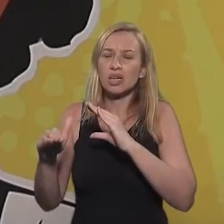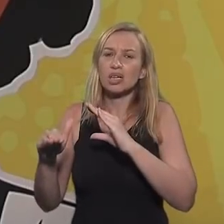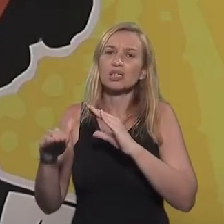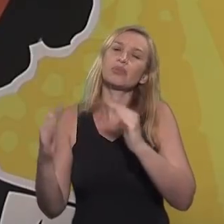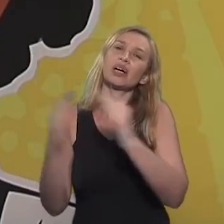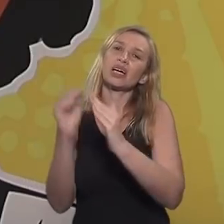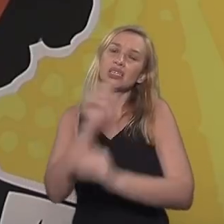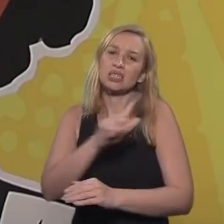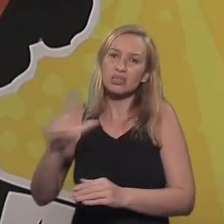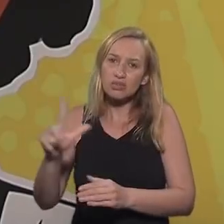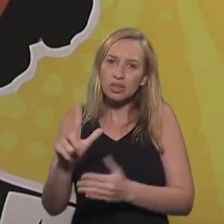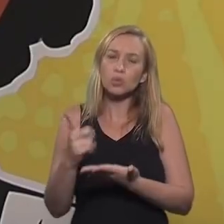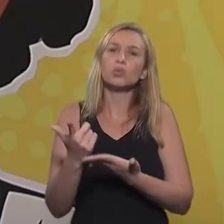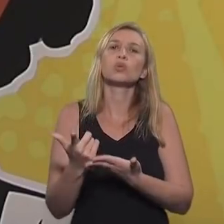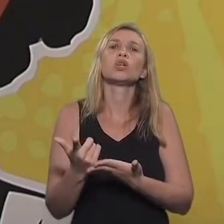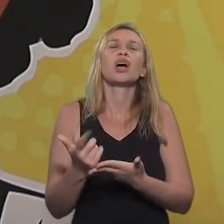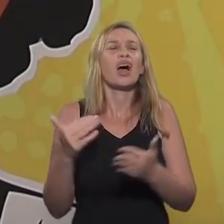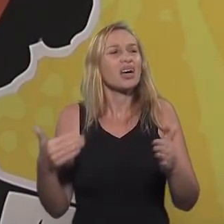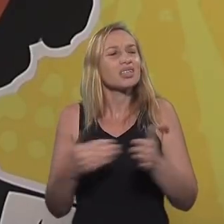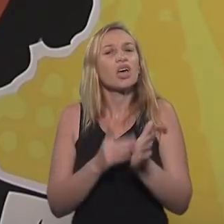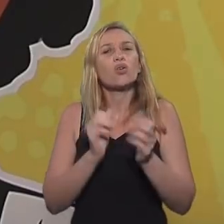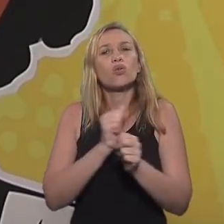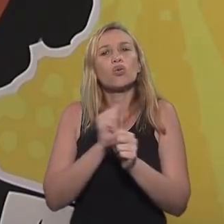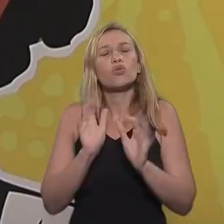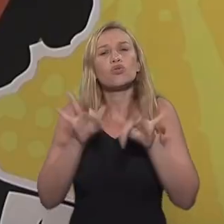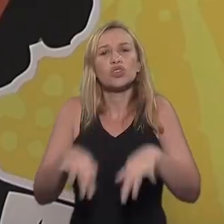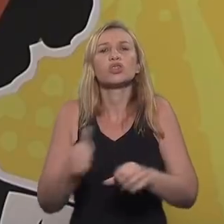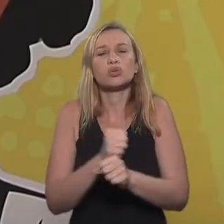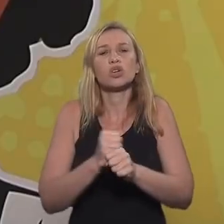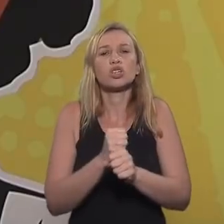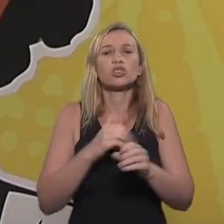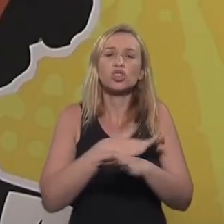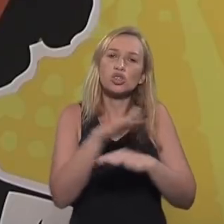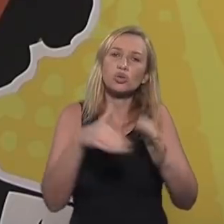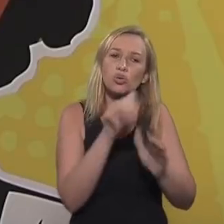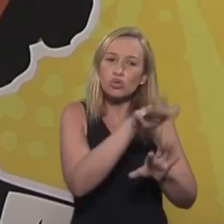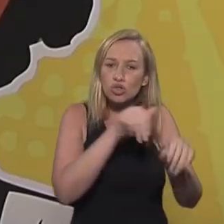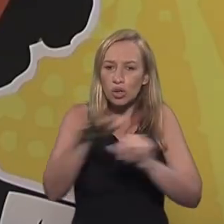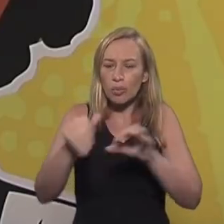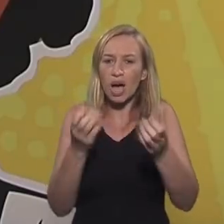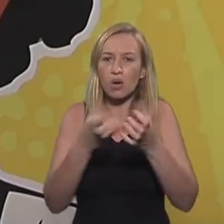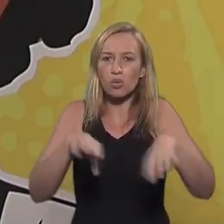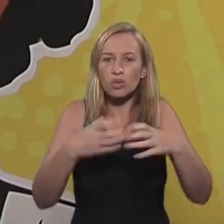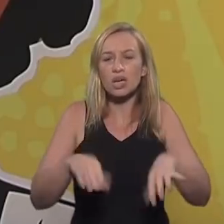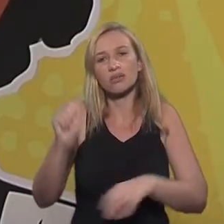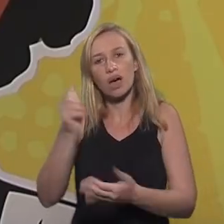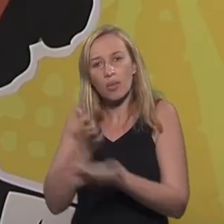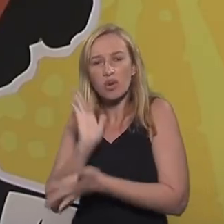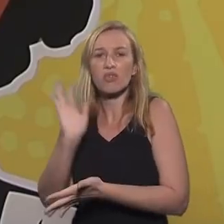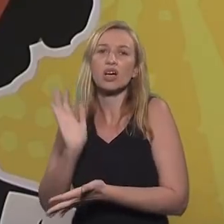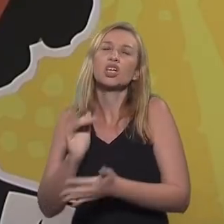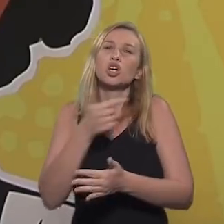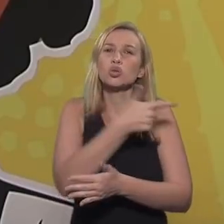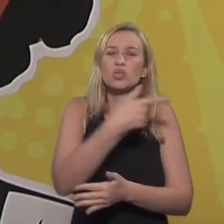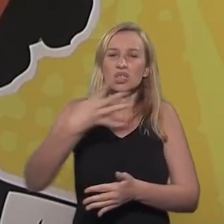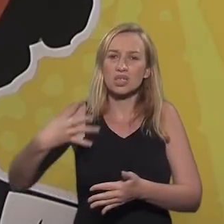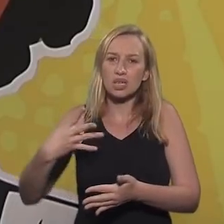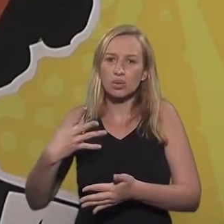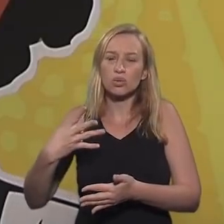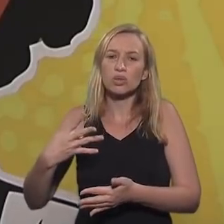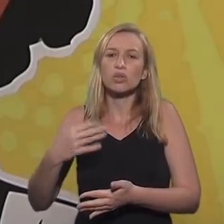à Assembleia pela Casa Civil. Eu acho que até o final do ano vamos chamar todos os concursados aptos, aprovados.